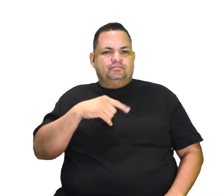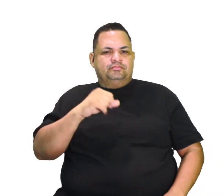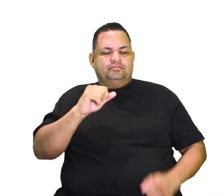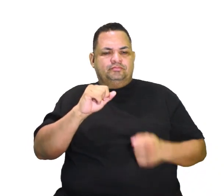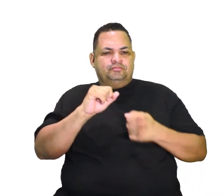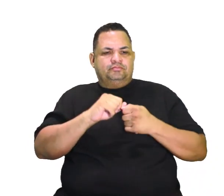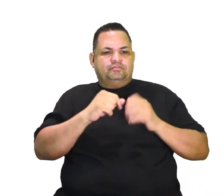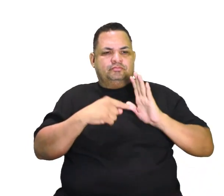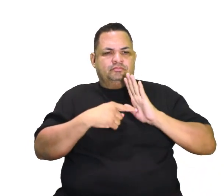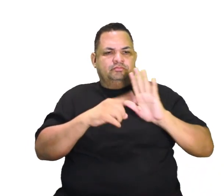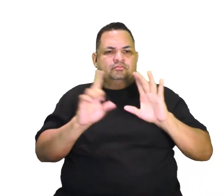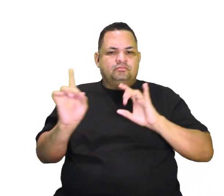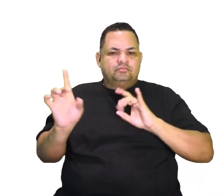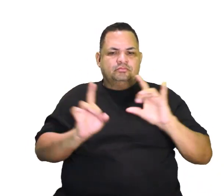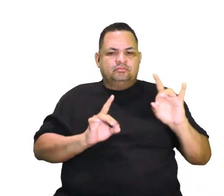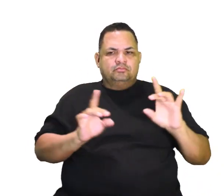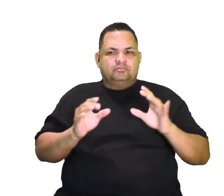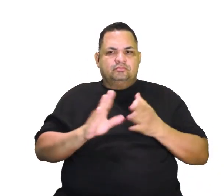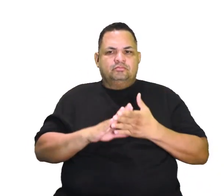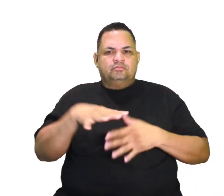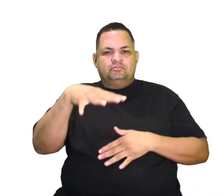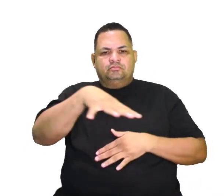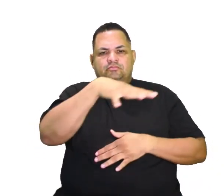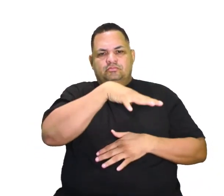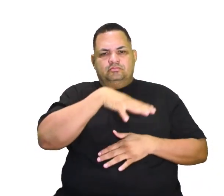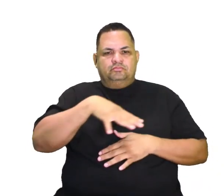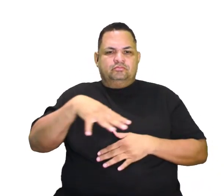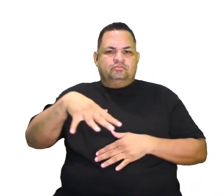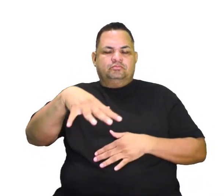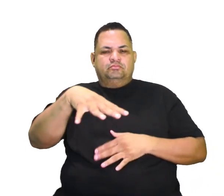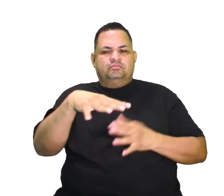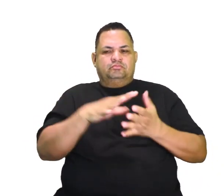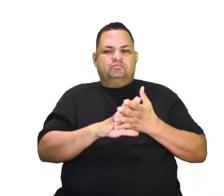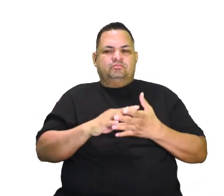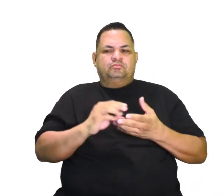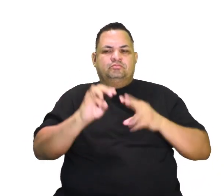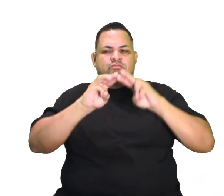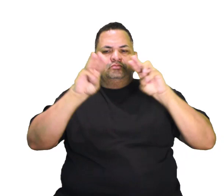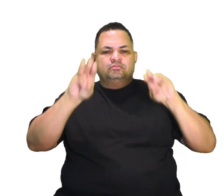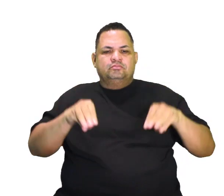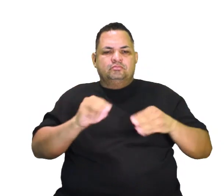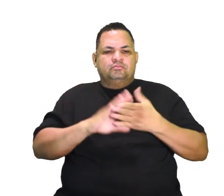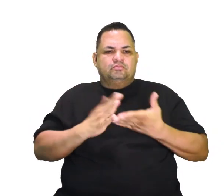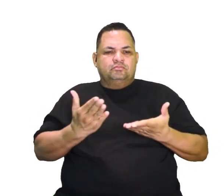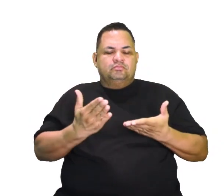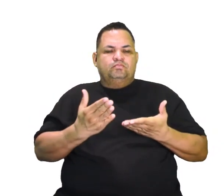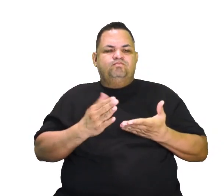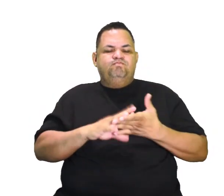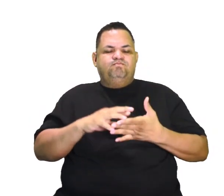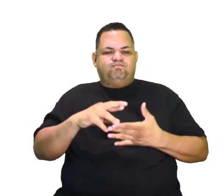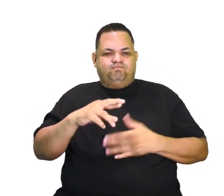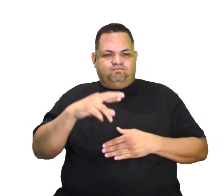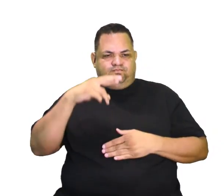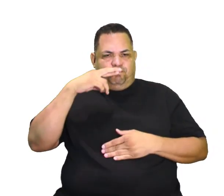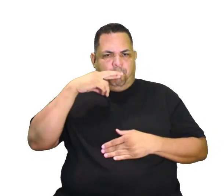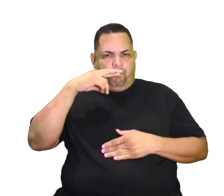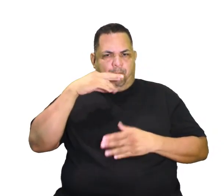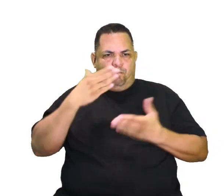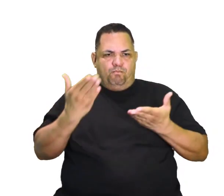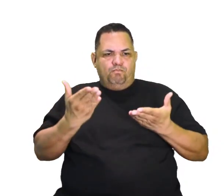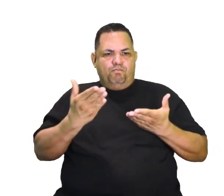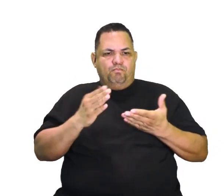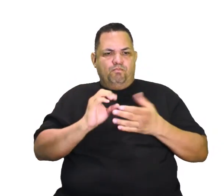a apresentação de cada espaço lá no memorial e passou lá os seus conhecimentos, né, seus estudos sobre